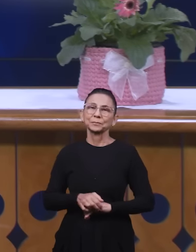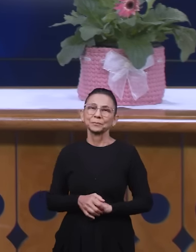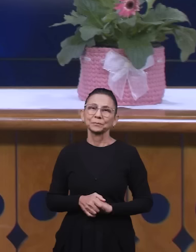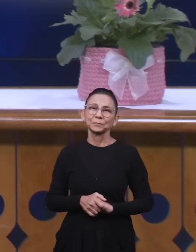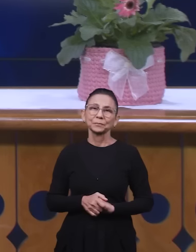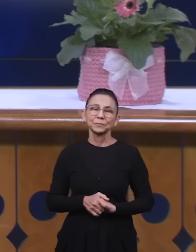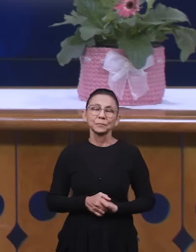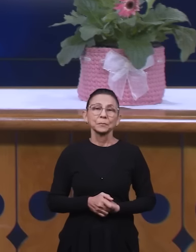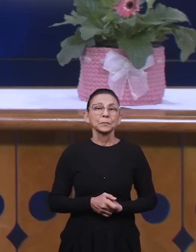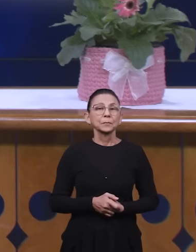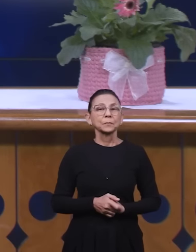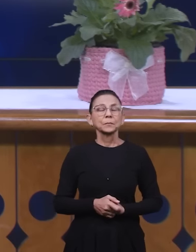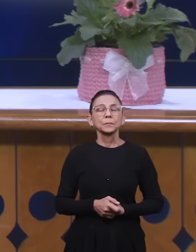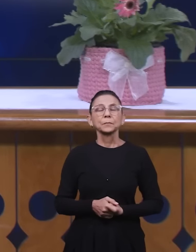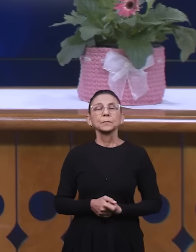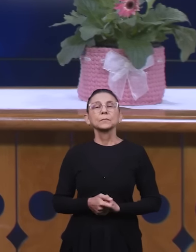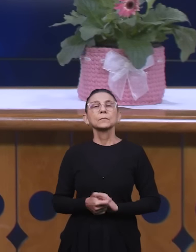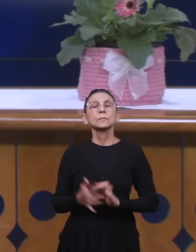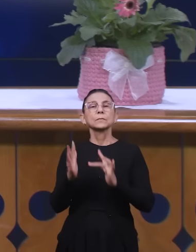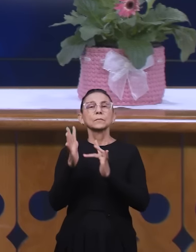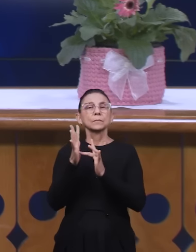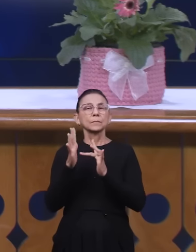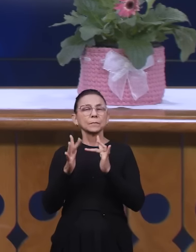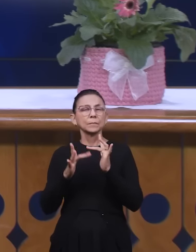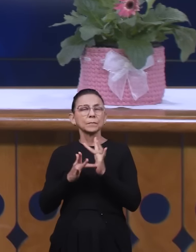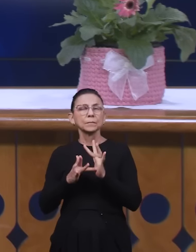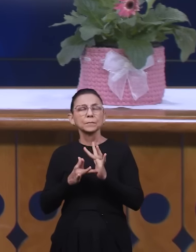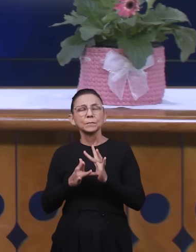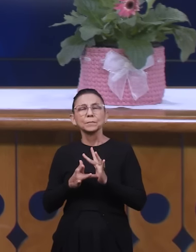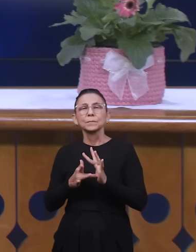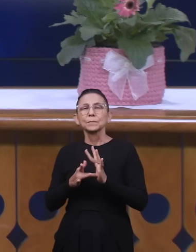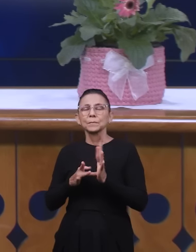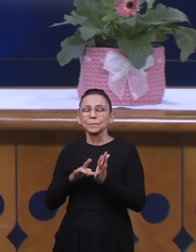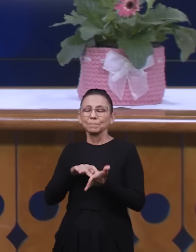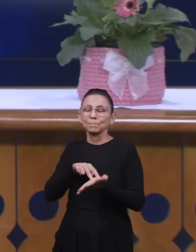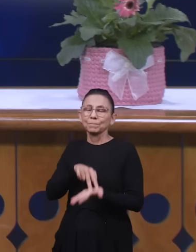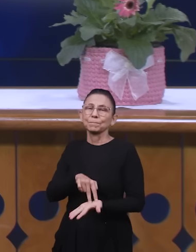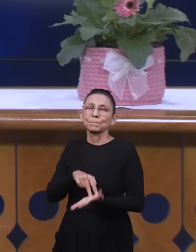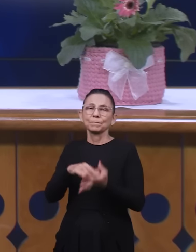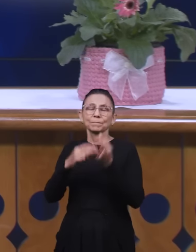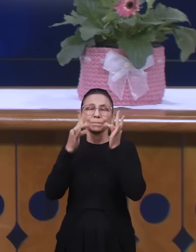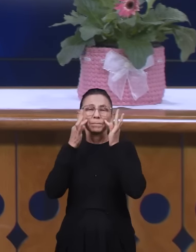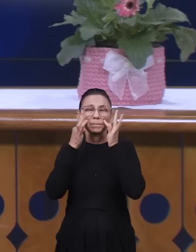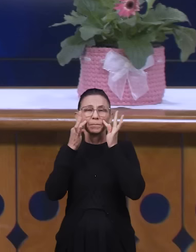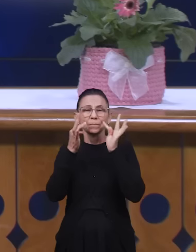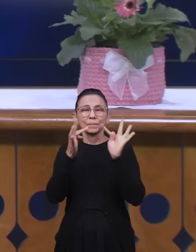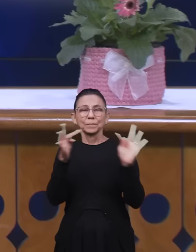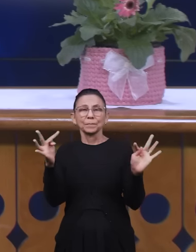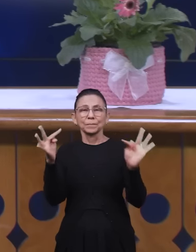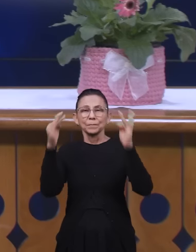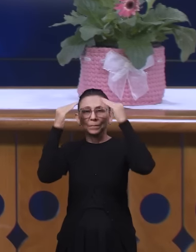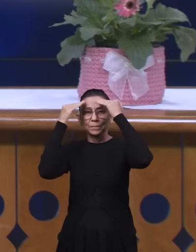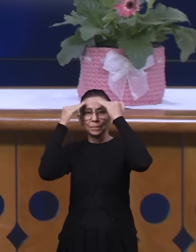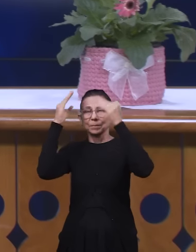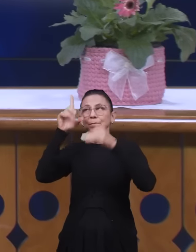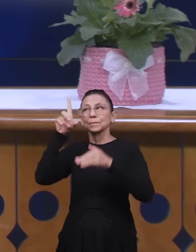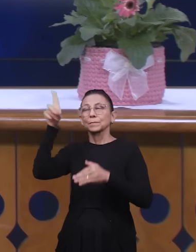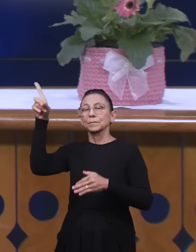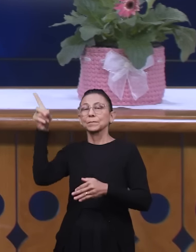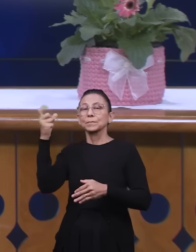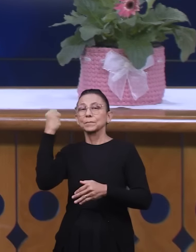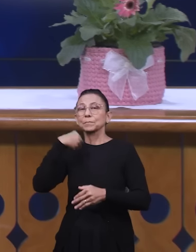assim, dentro daquilo que era a revelação do Senhor. Ele foi à